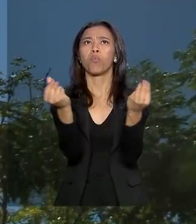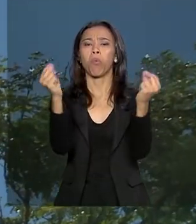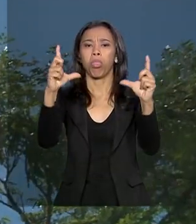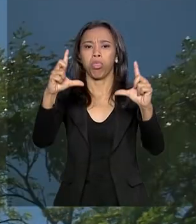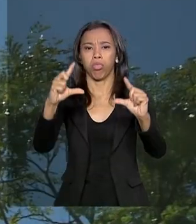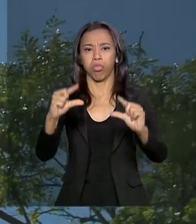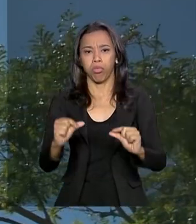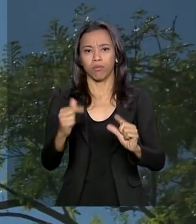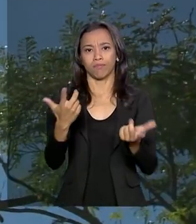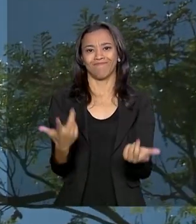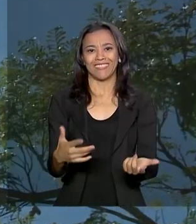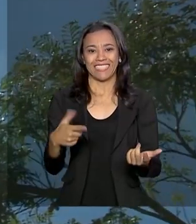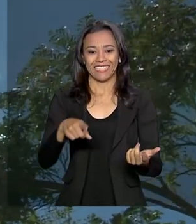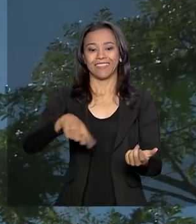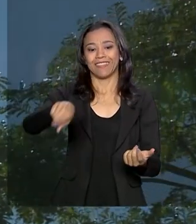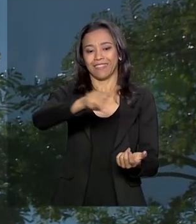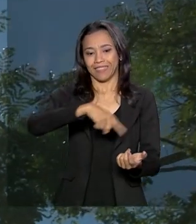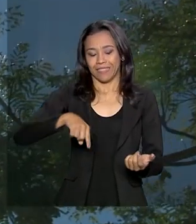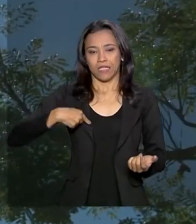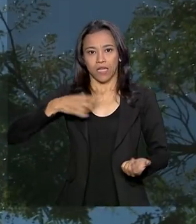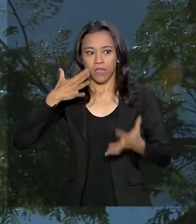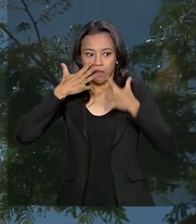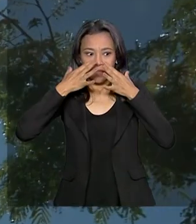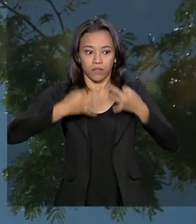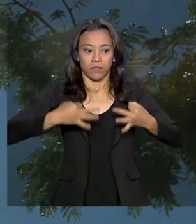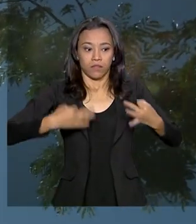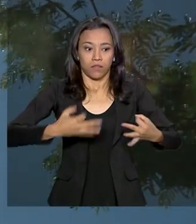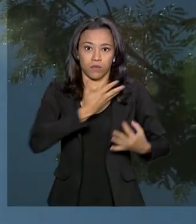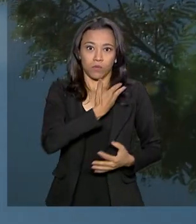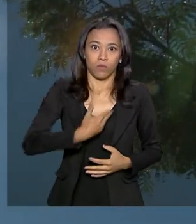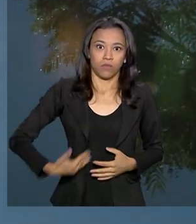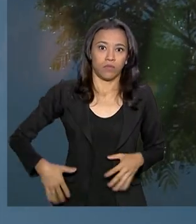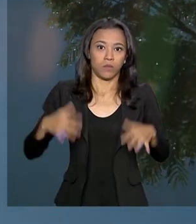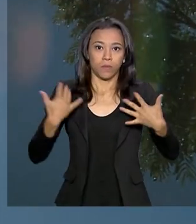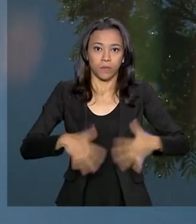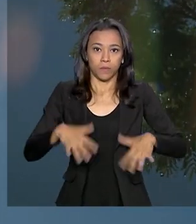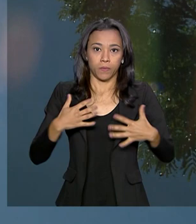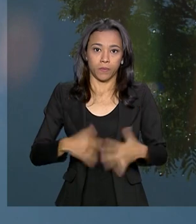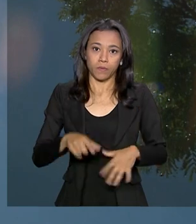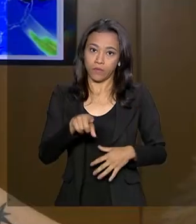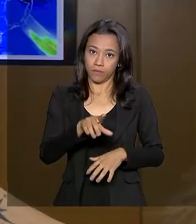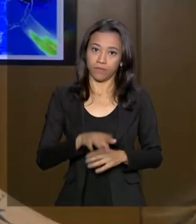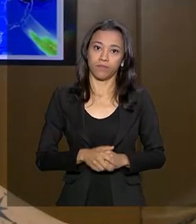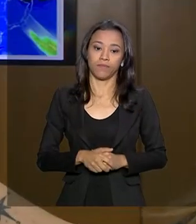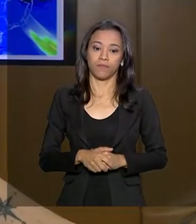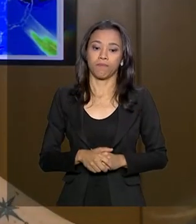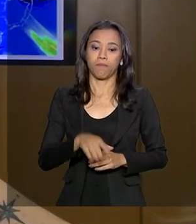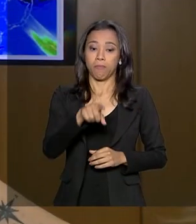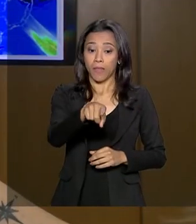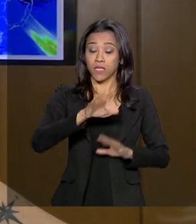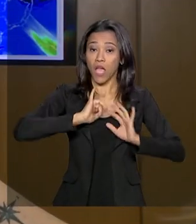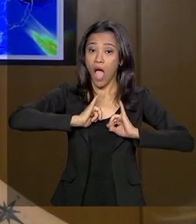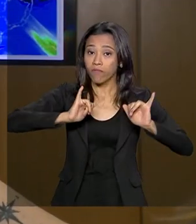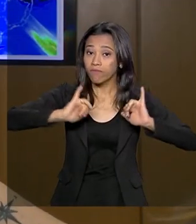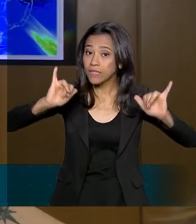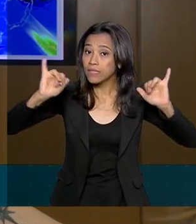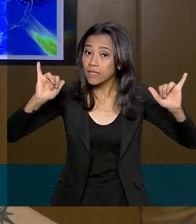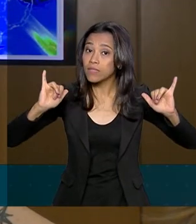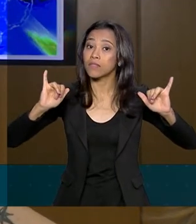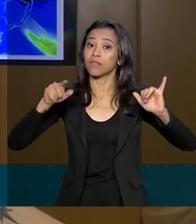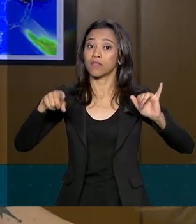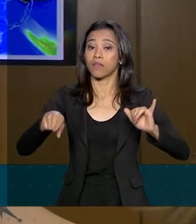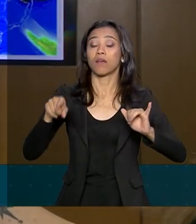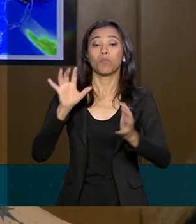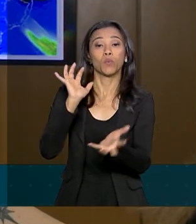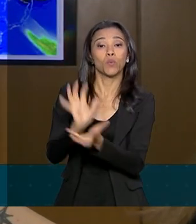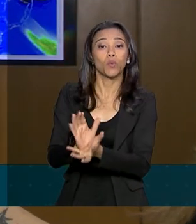capital levaram a Defesa Civil a declarar estado de alerta laranja. A gente emite esses avisos para a Defesa Civil